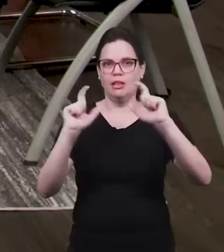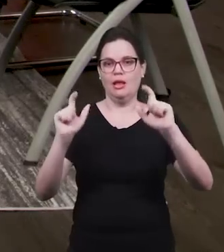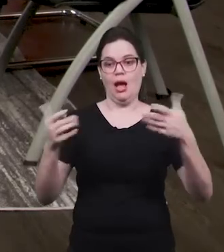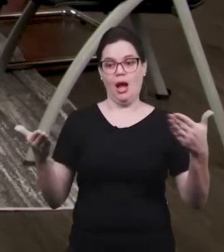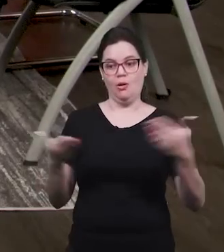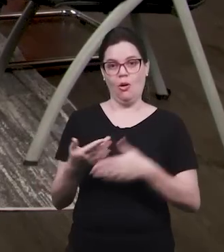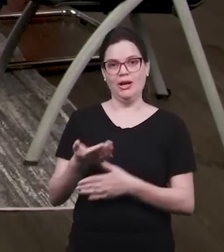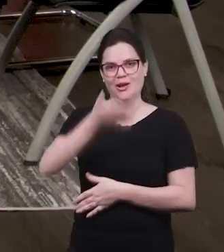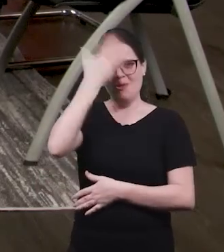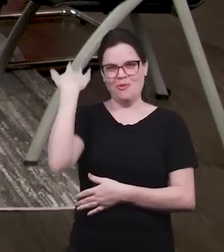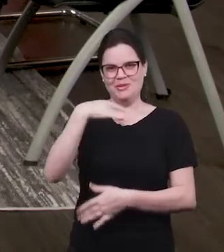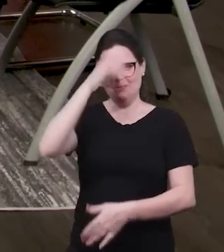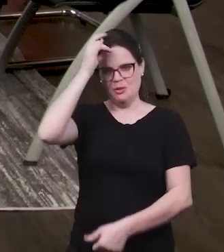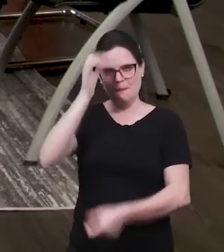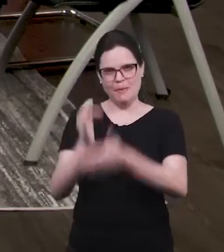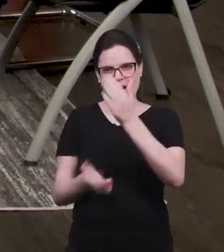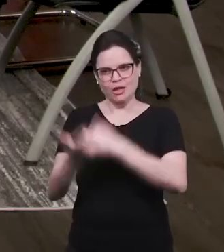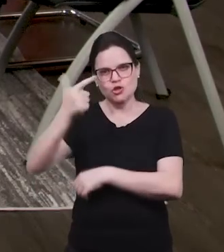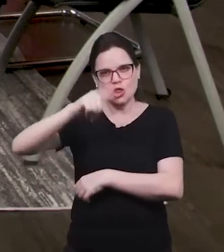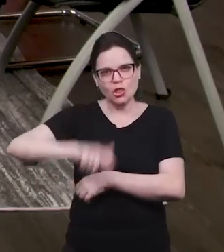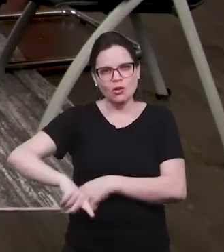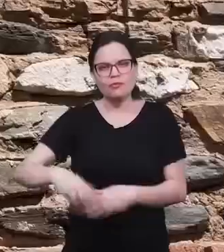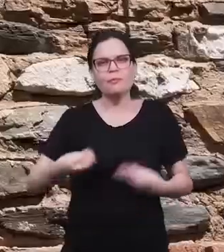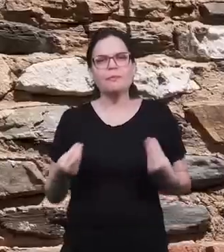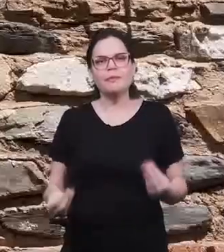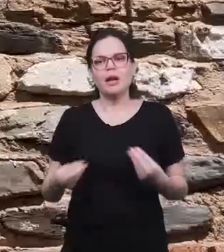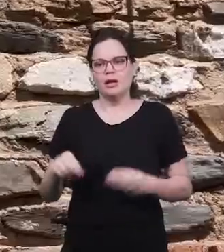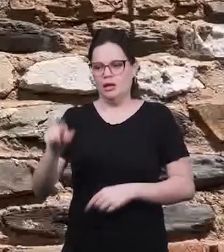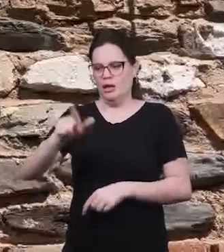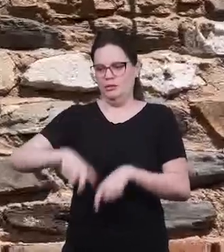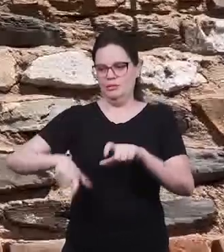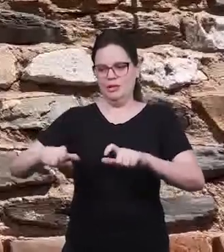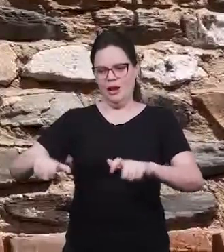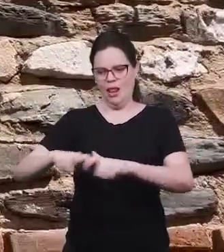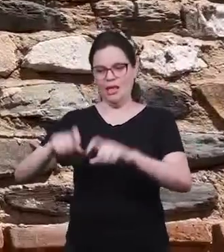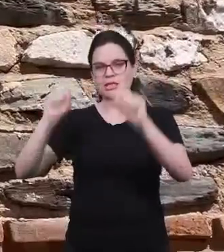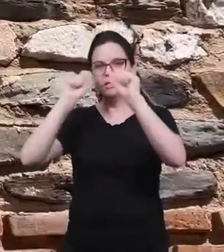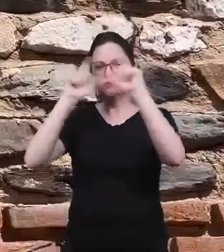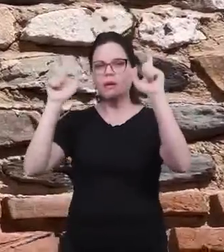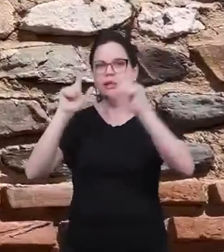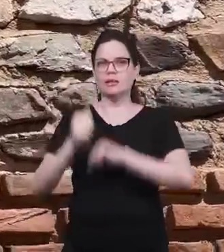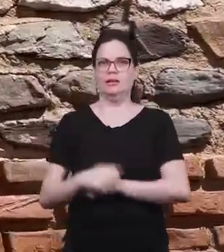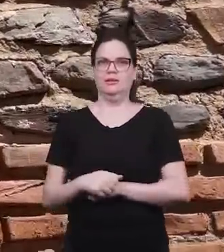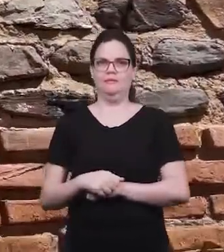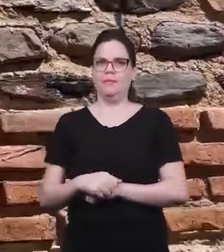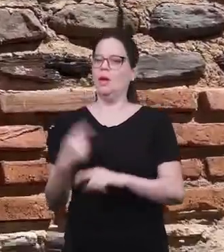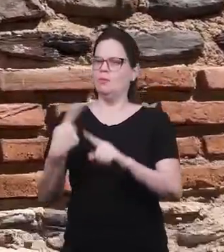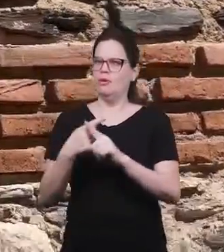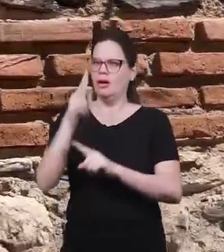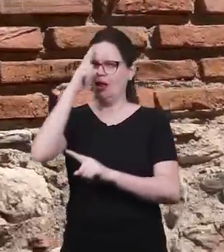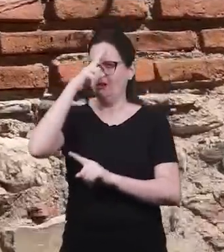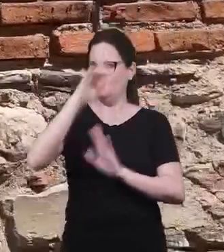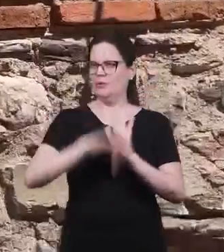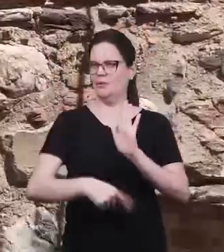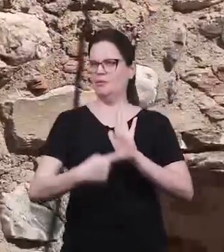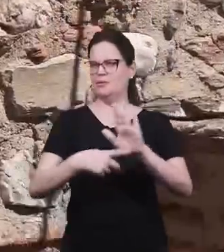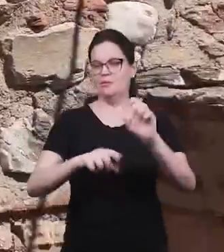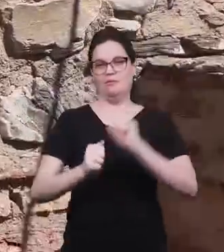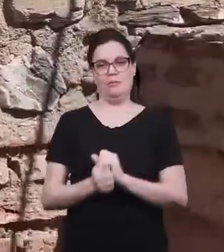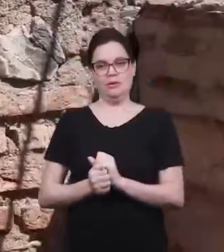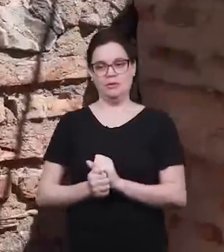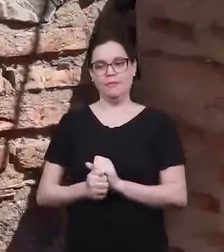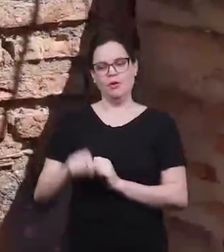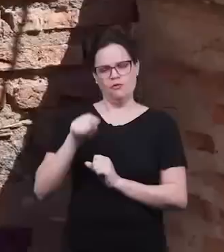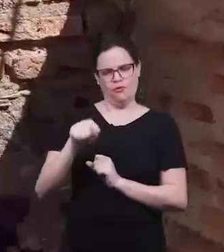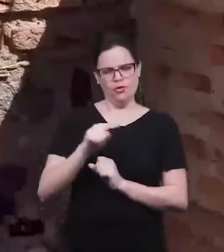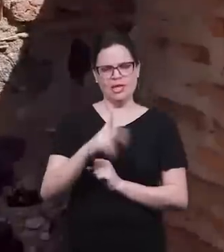como foi o caso de Sardes. Tem isso no nome de que vives, a mesma coisa. Nós temos o nome de